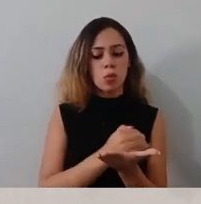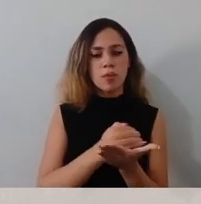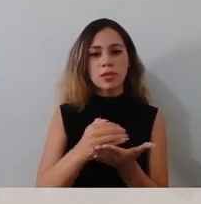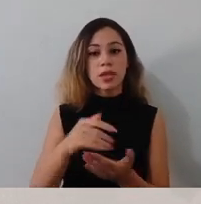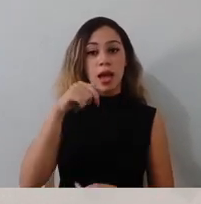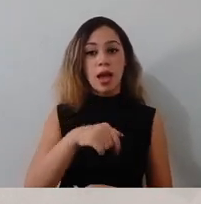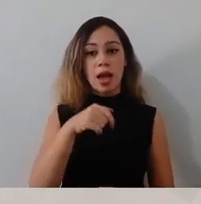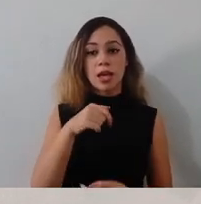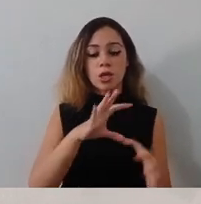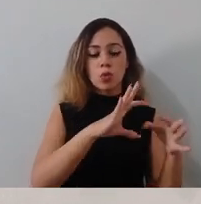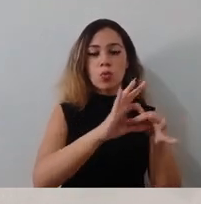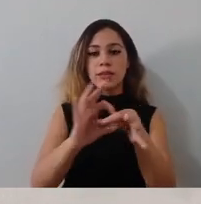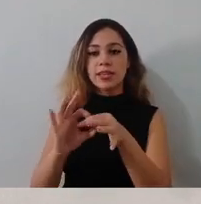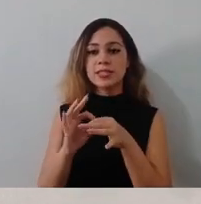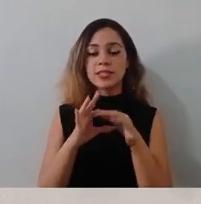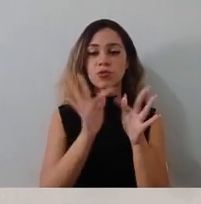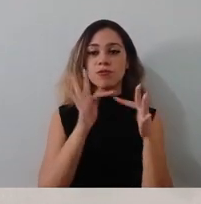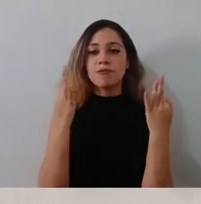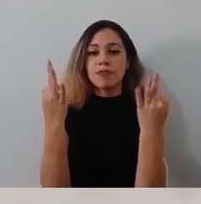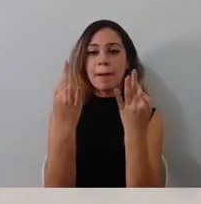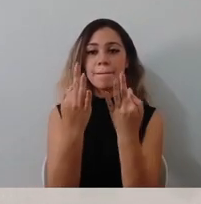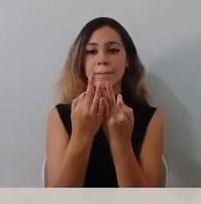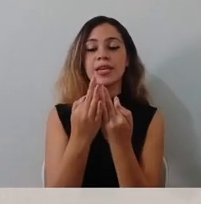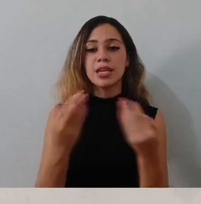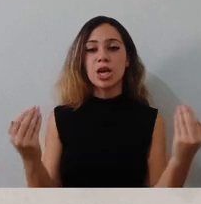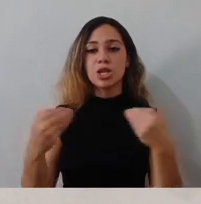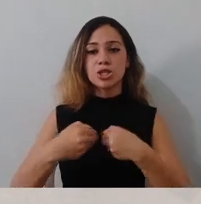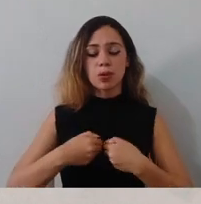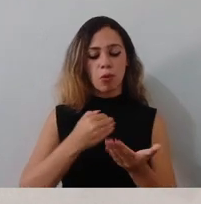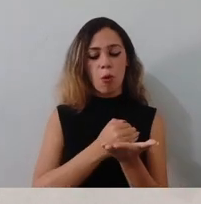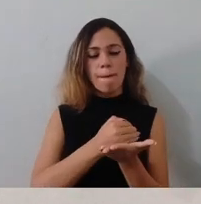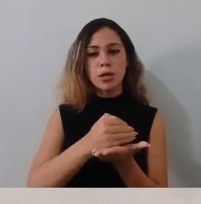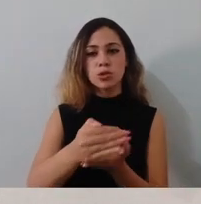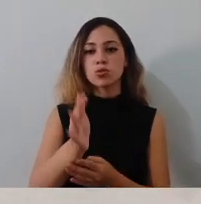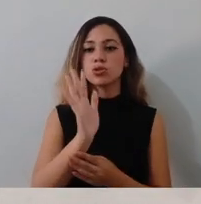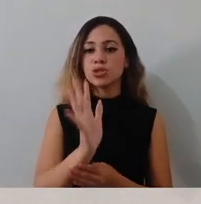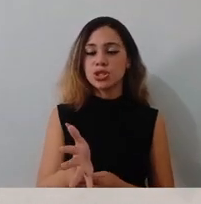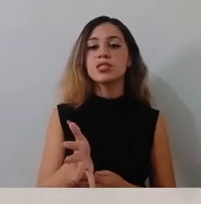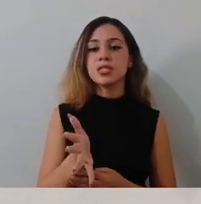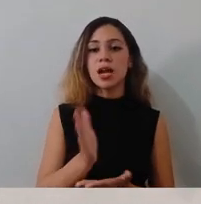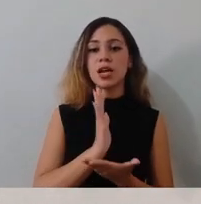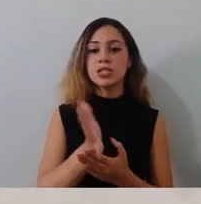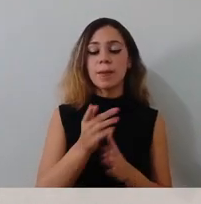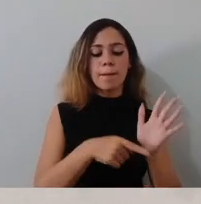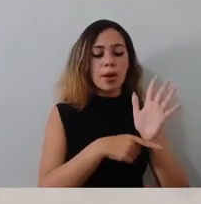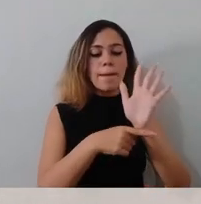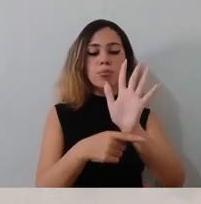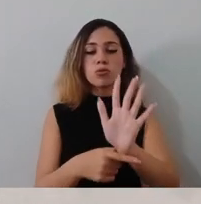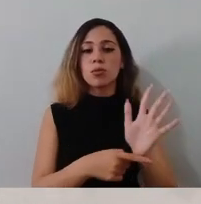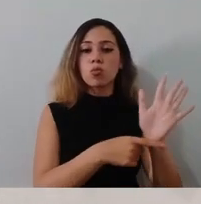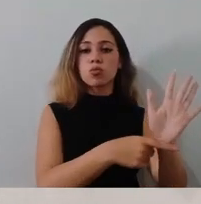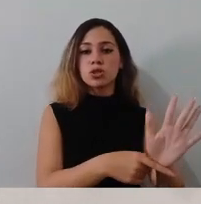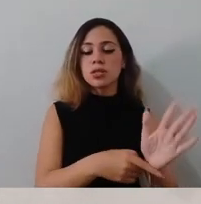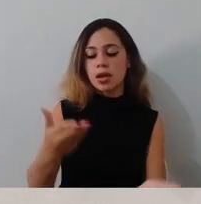né, da conexão das famílias atípicas aqui da FIBEX é uma iniciativa muito pontual, onde